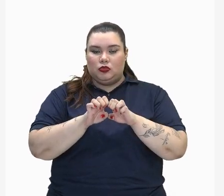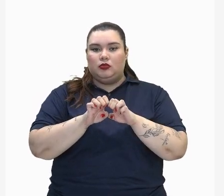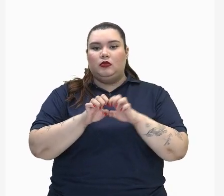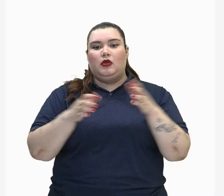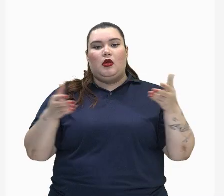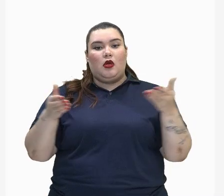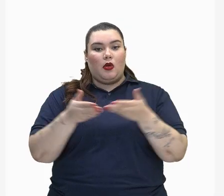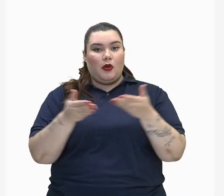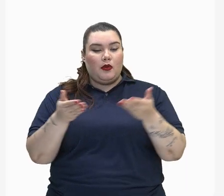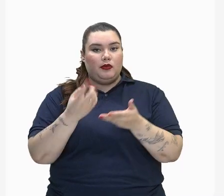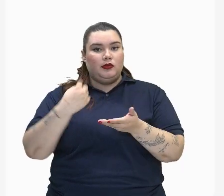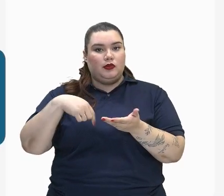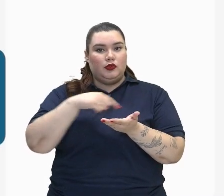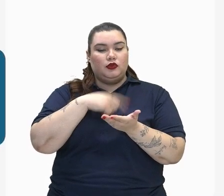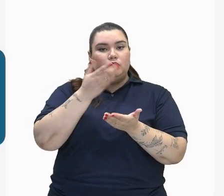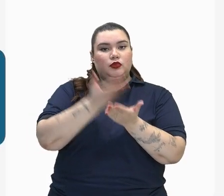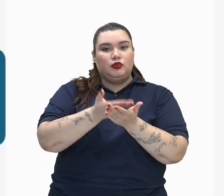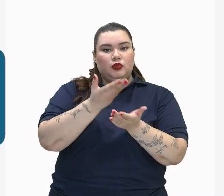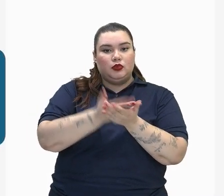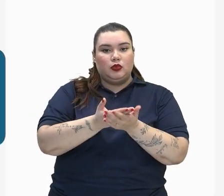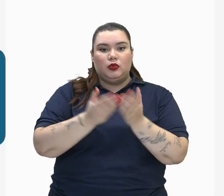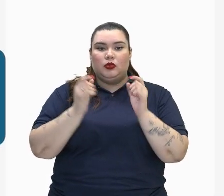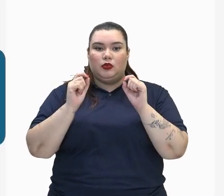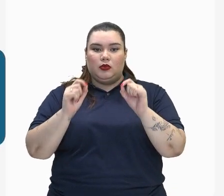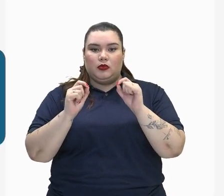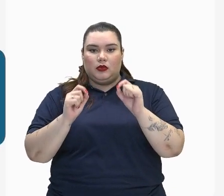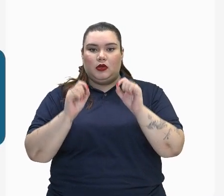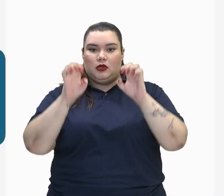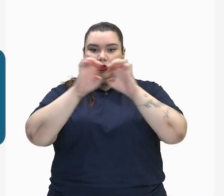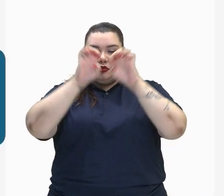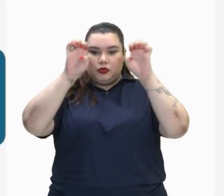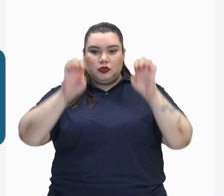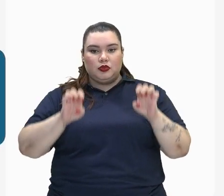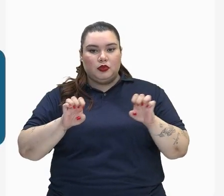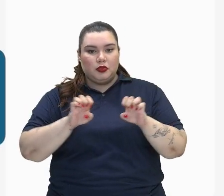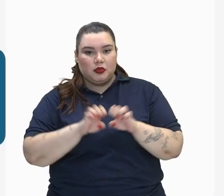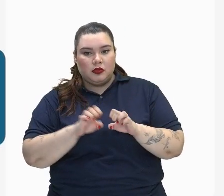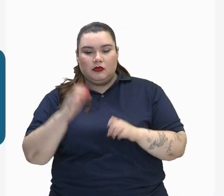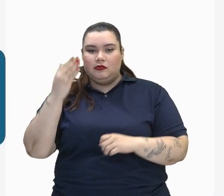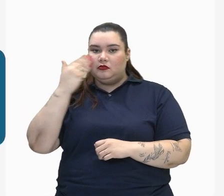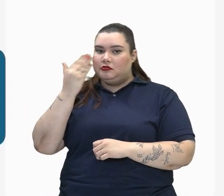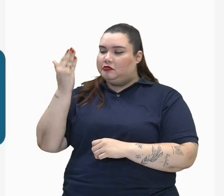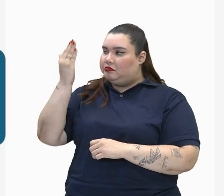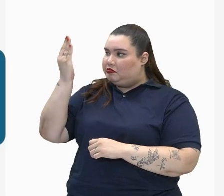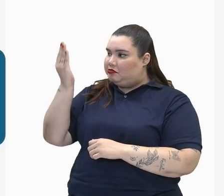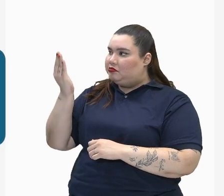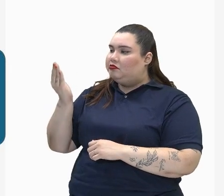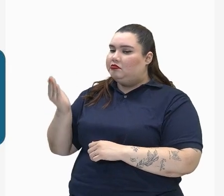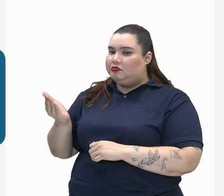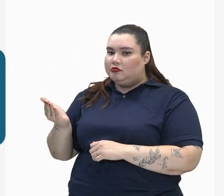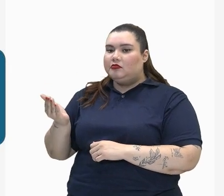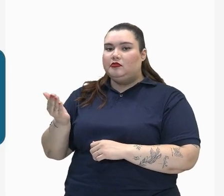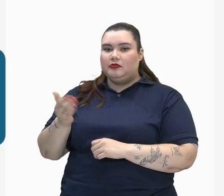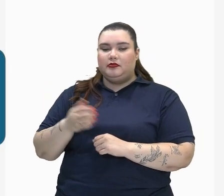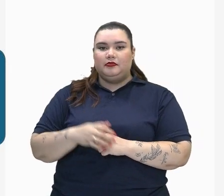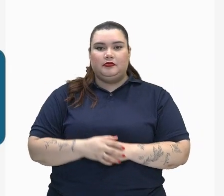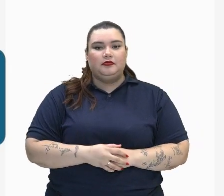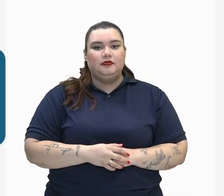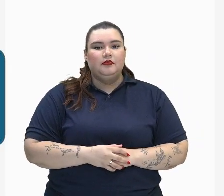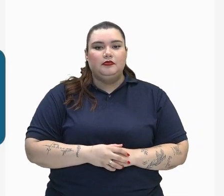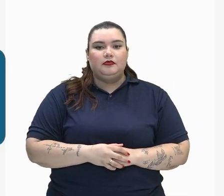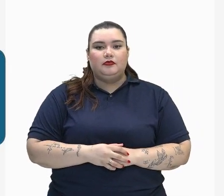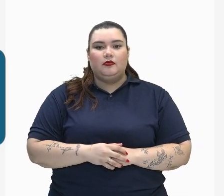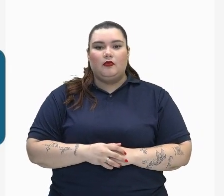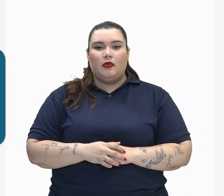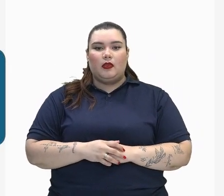que nós lemos, né, a estrutura, o que nós podemos encontrar de informações.